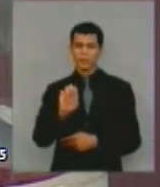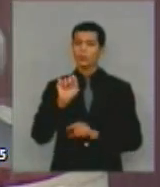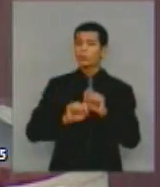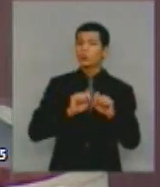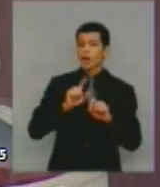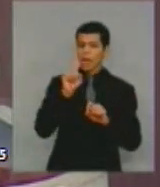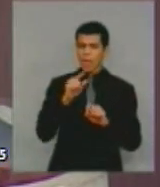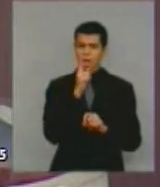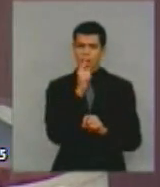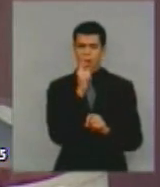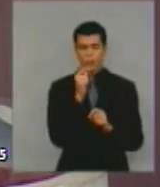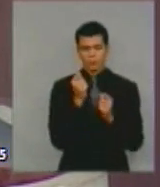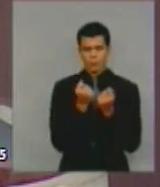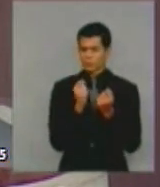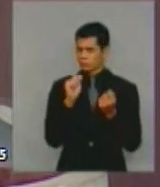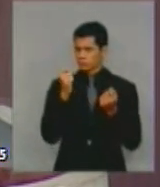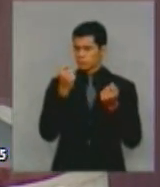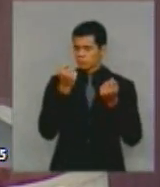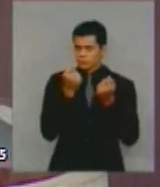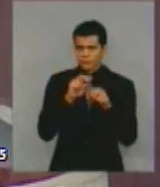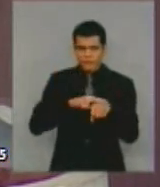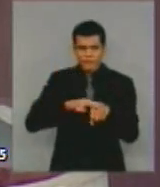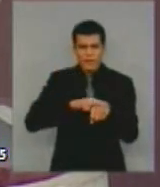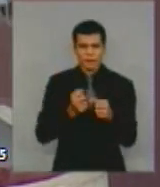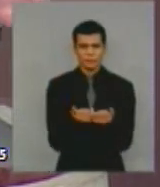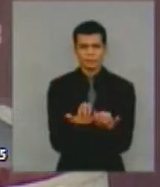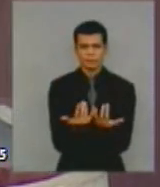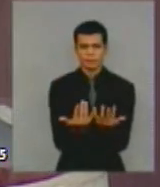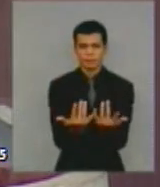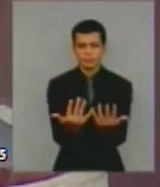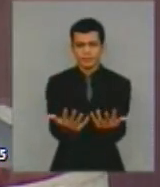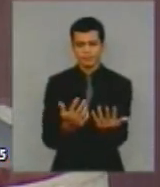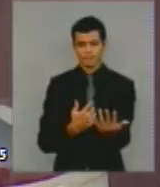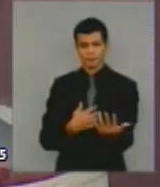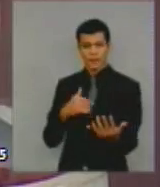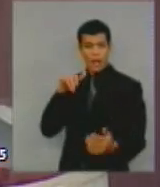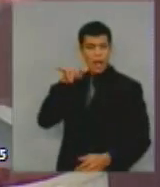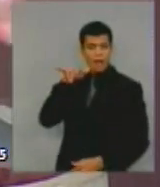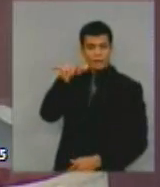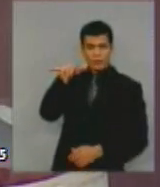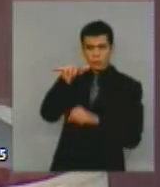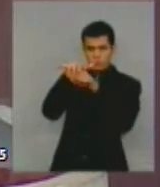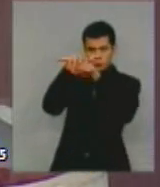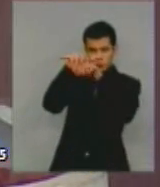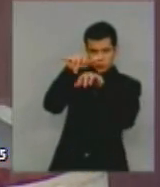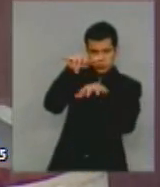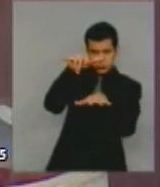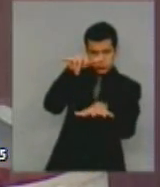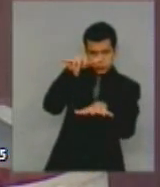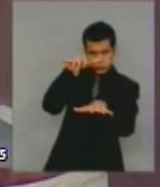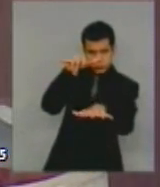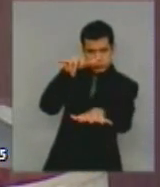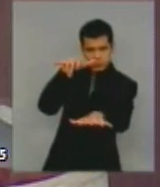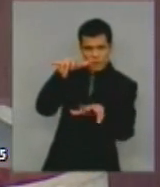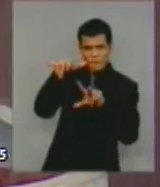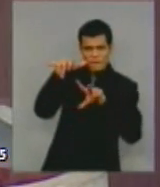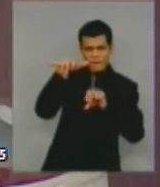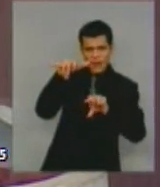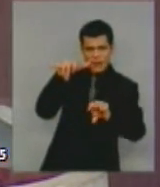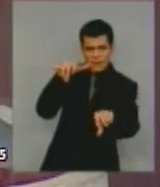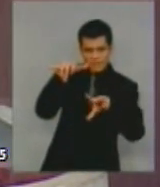o avião sai despejando veneno, sobretudo sobre os nossos mananciais,